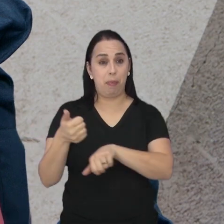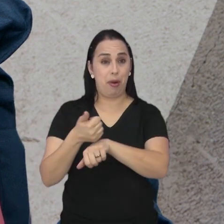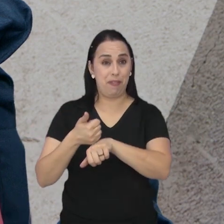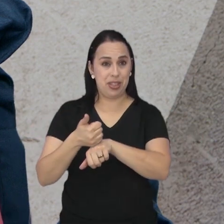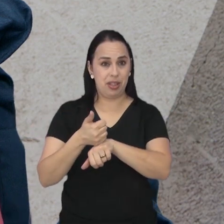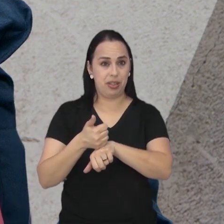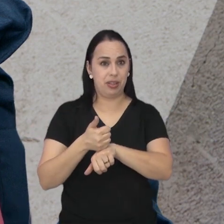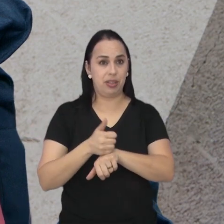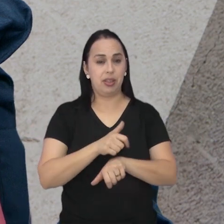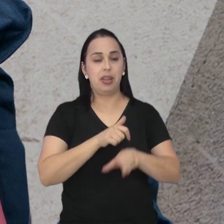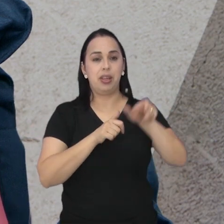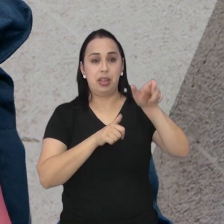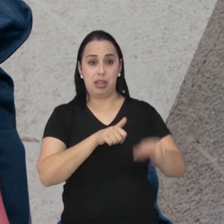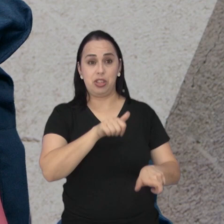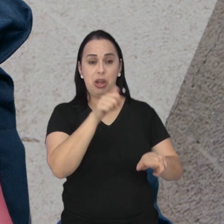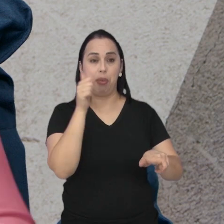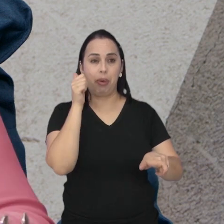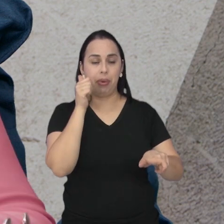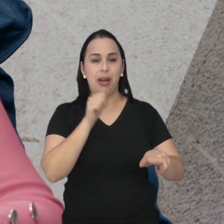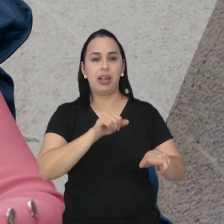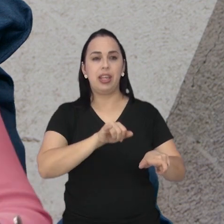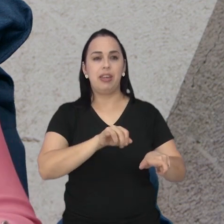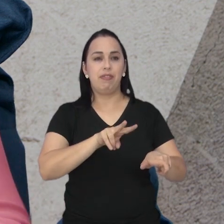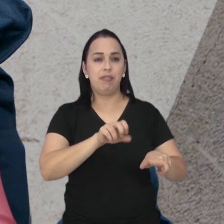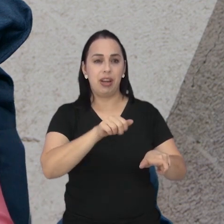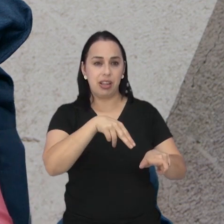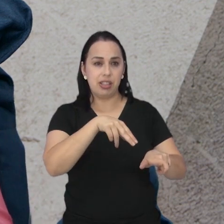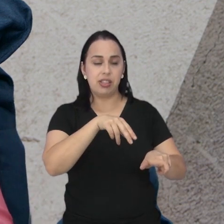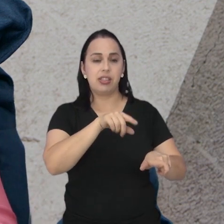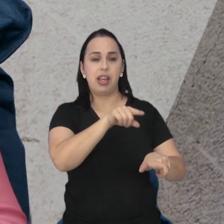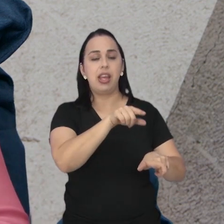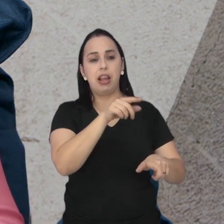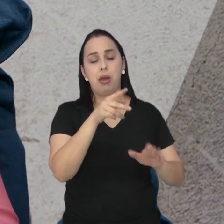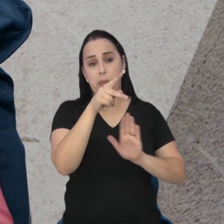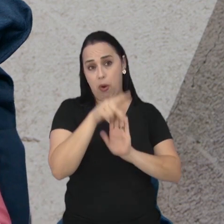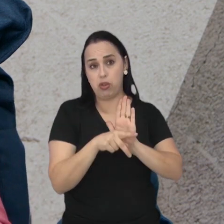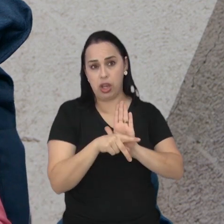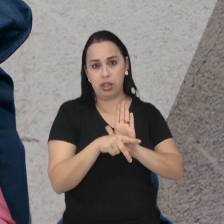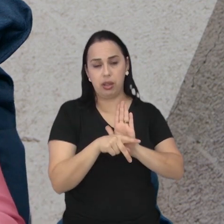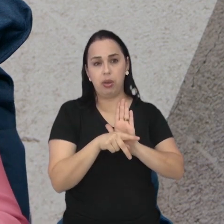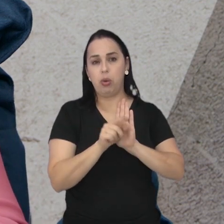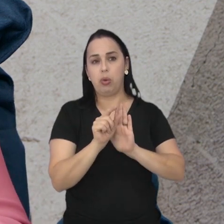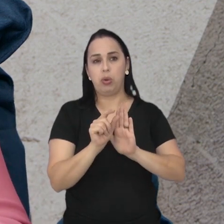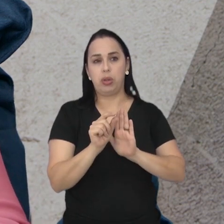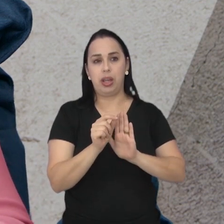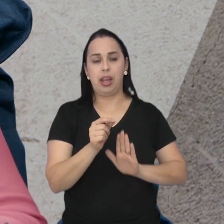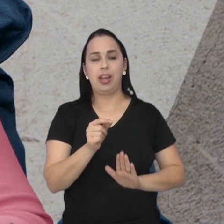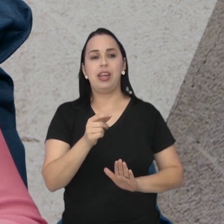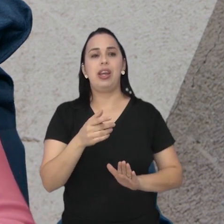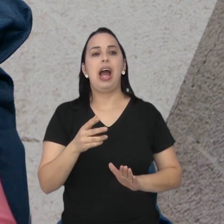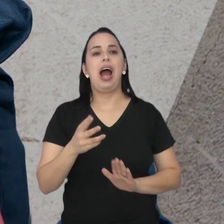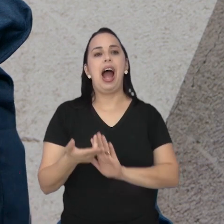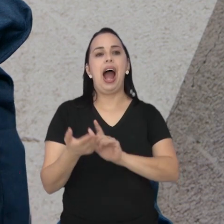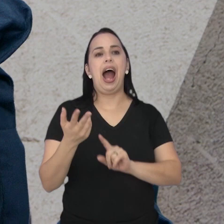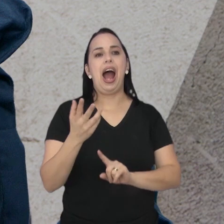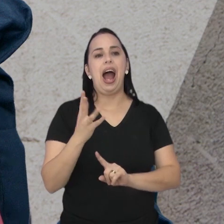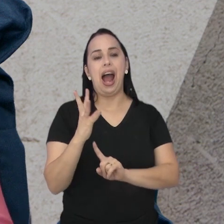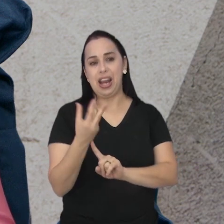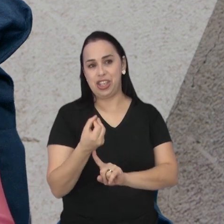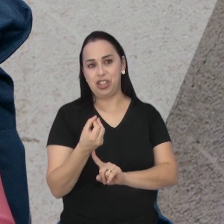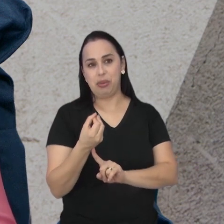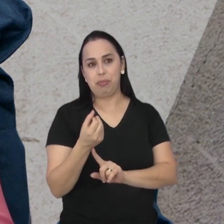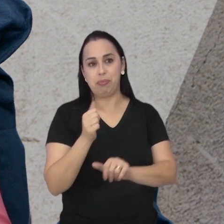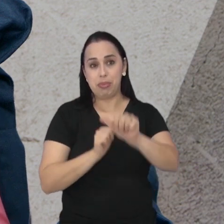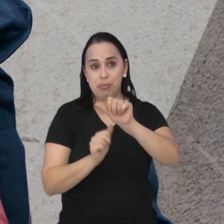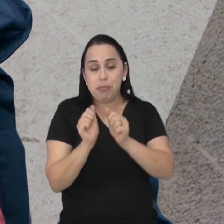e uma delas era a Ana Savoy. E ela tem esse projeto, né, que é o Arte com Paixão,